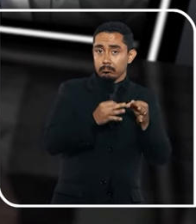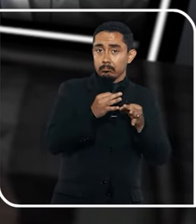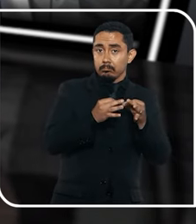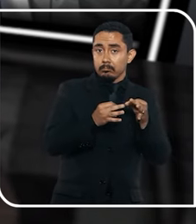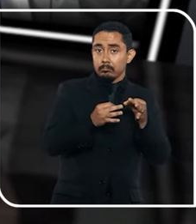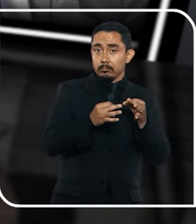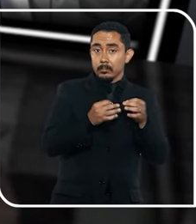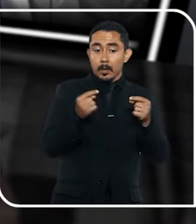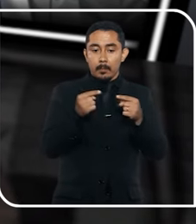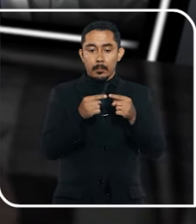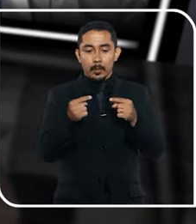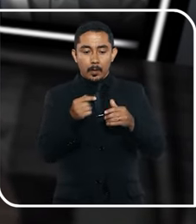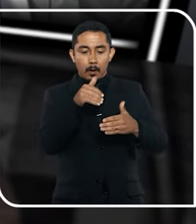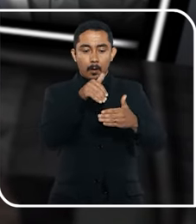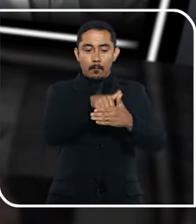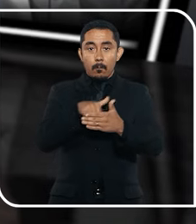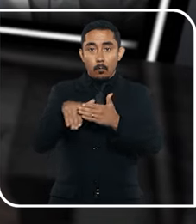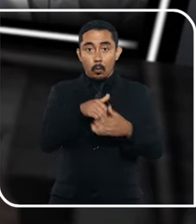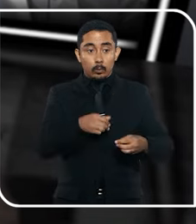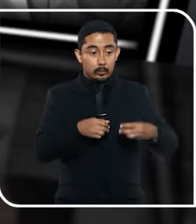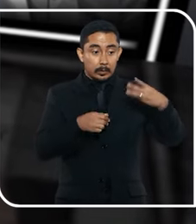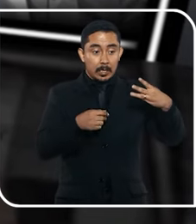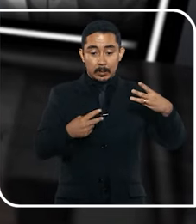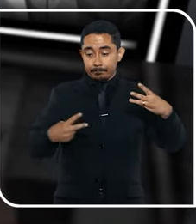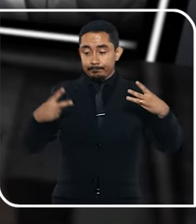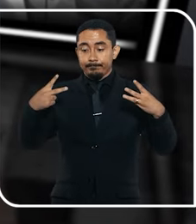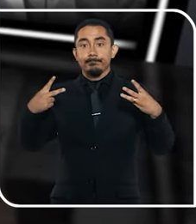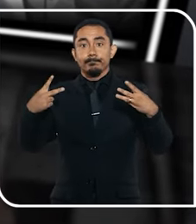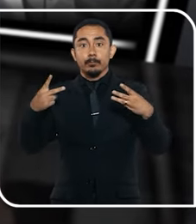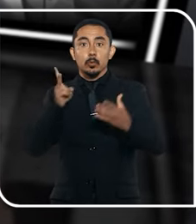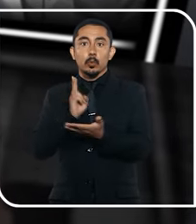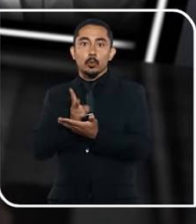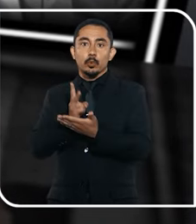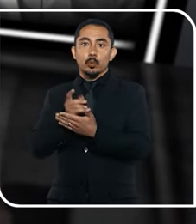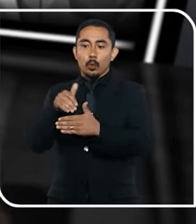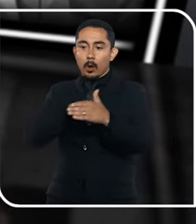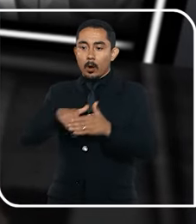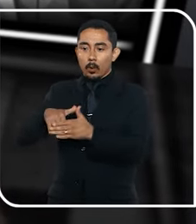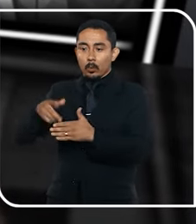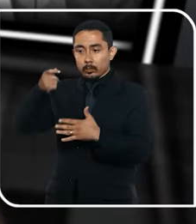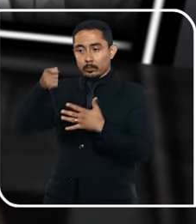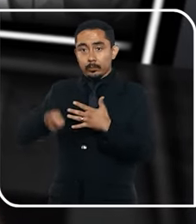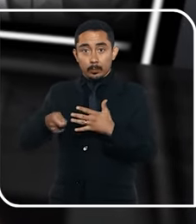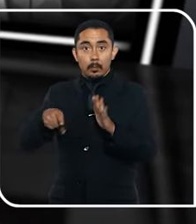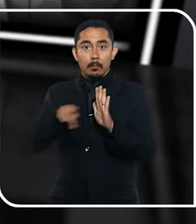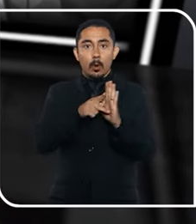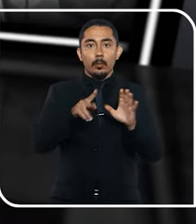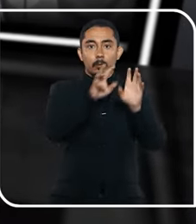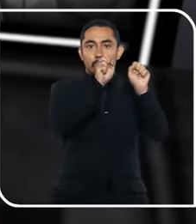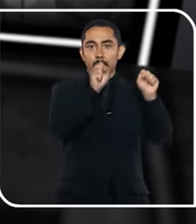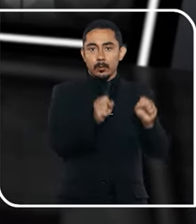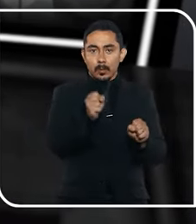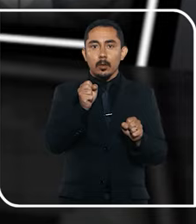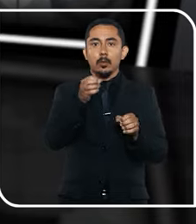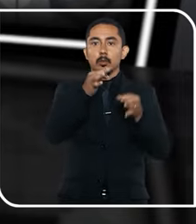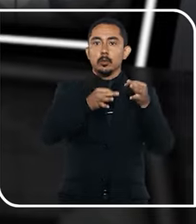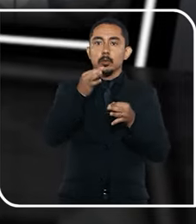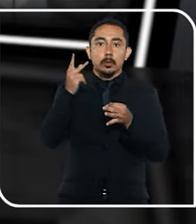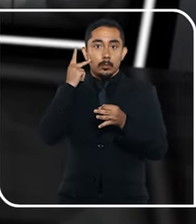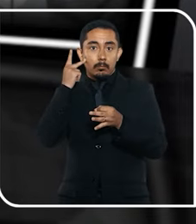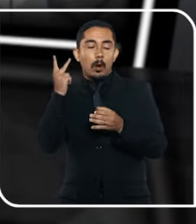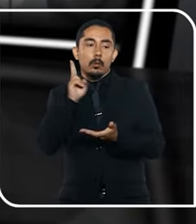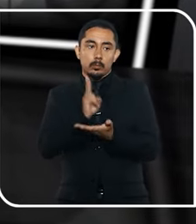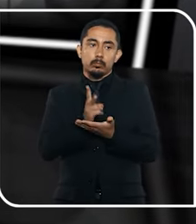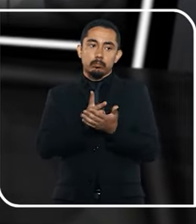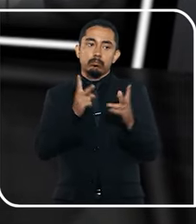por 3-2, mantendo o acórdão do Tribunal de Justiça aqui de São Paulo. E mesmo assim,